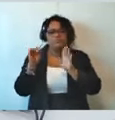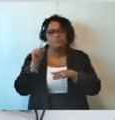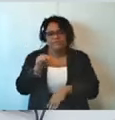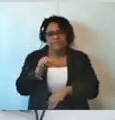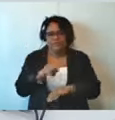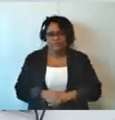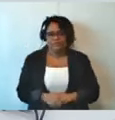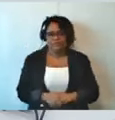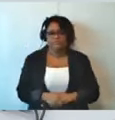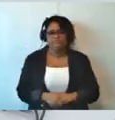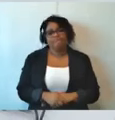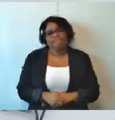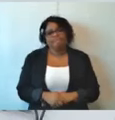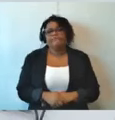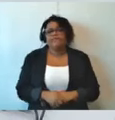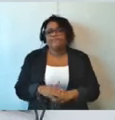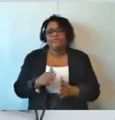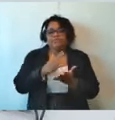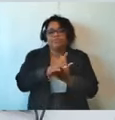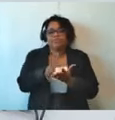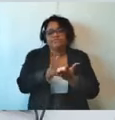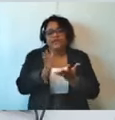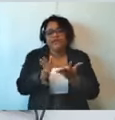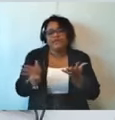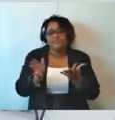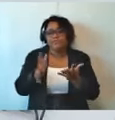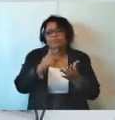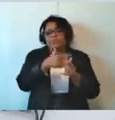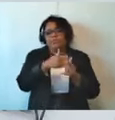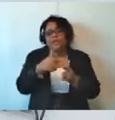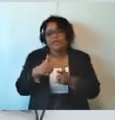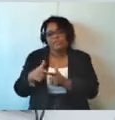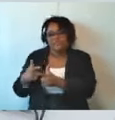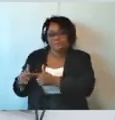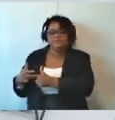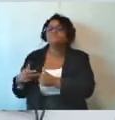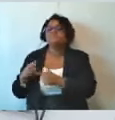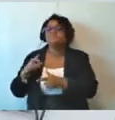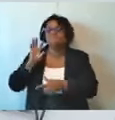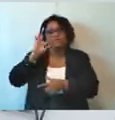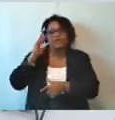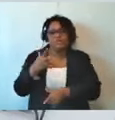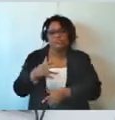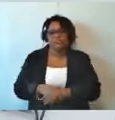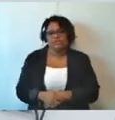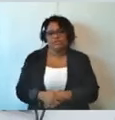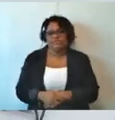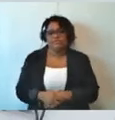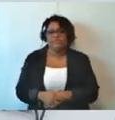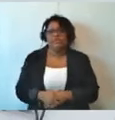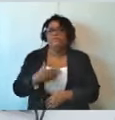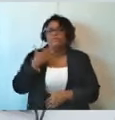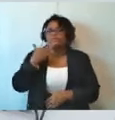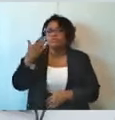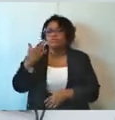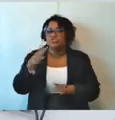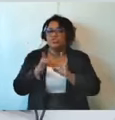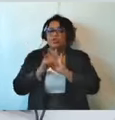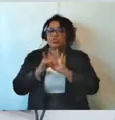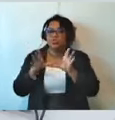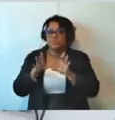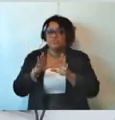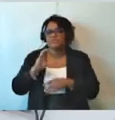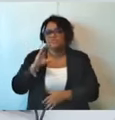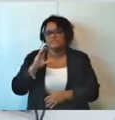frentes todas de trabalho, né? Conseguir autorização da Senatran, que ela tem dado sempre em caráter